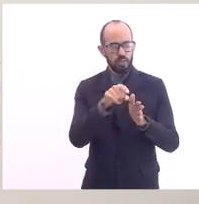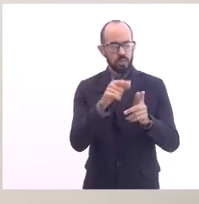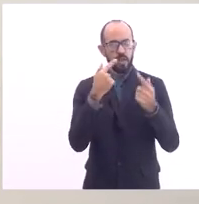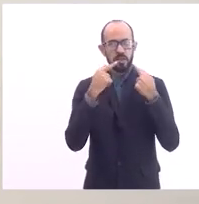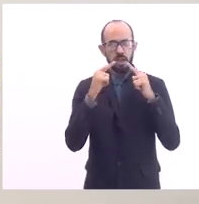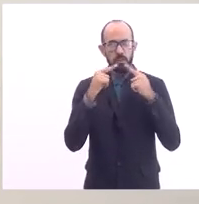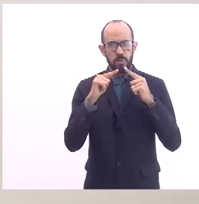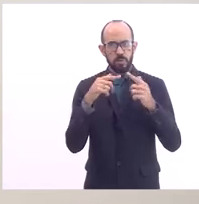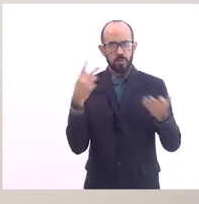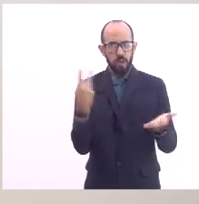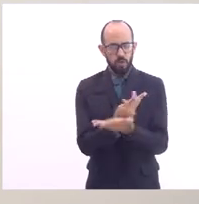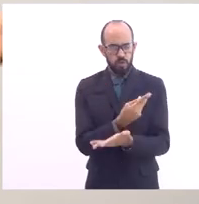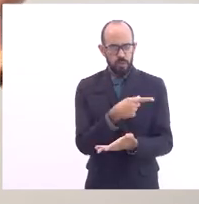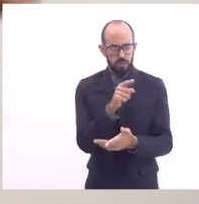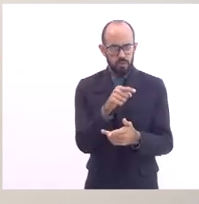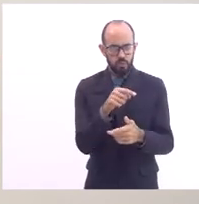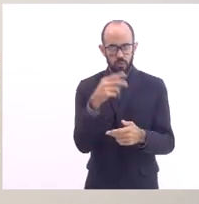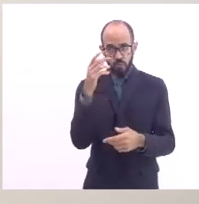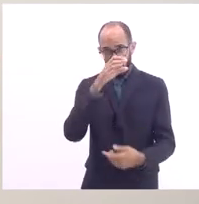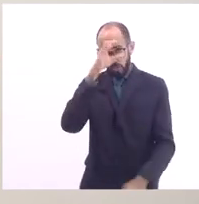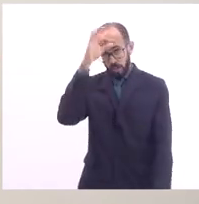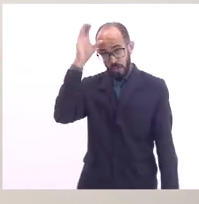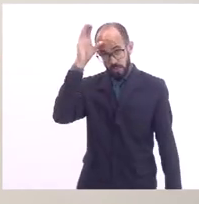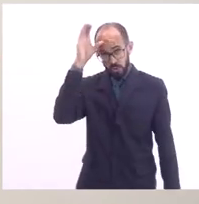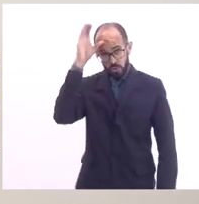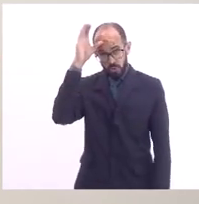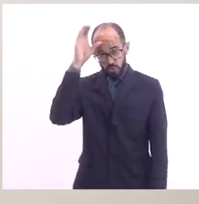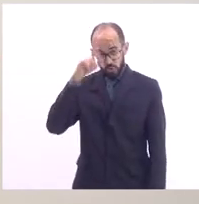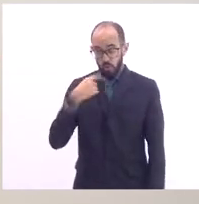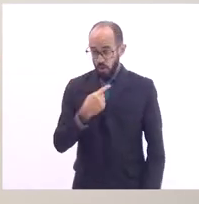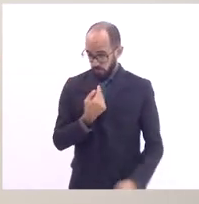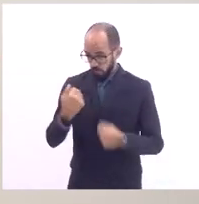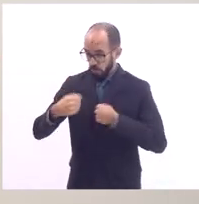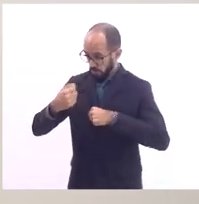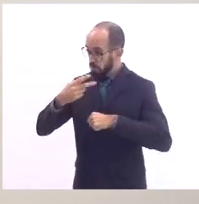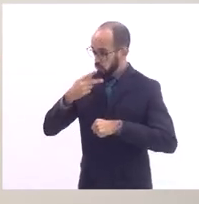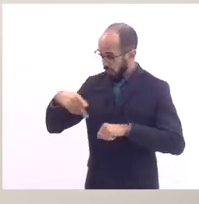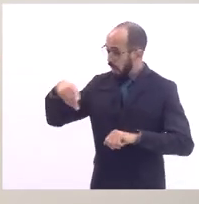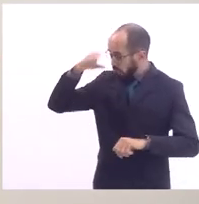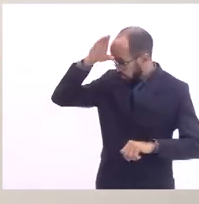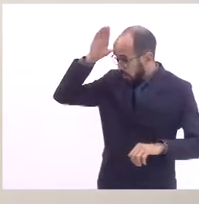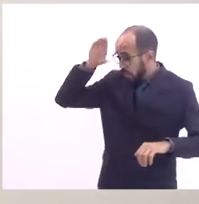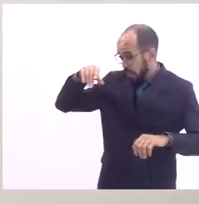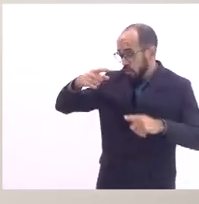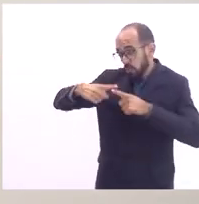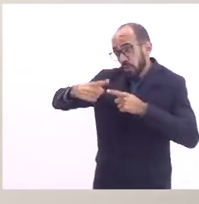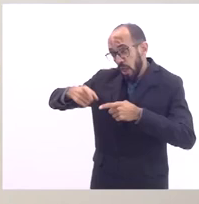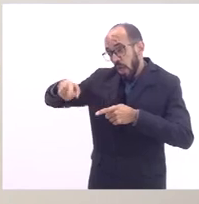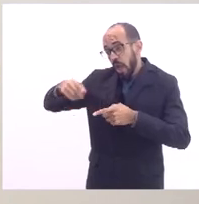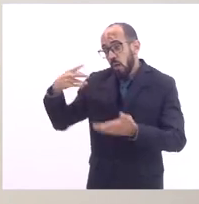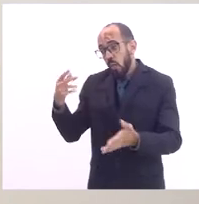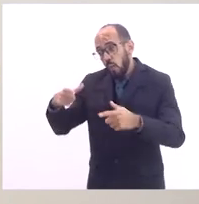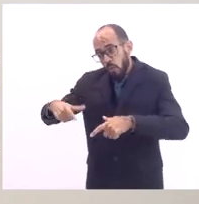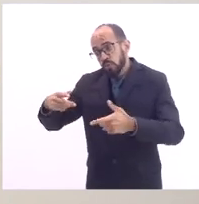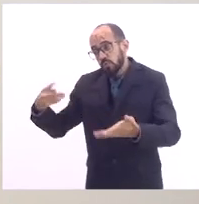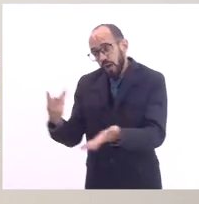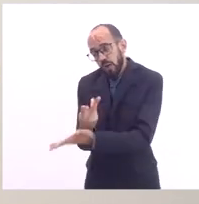os consumidores, e nós precisamos falar aqui do consumidor, porque é onde o problema vai arrebentar, né? É